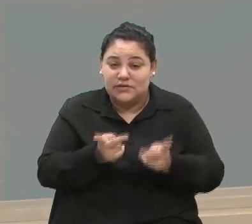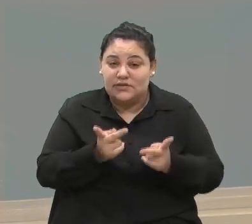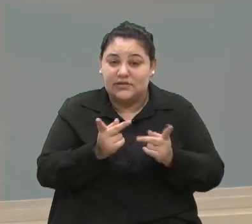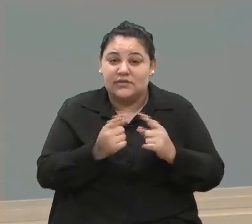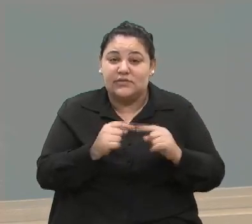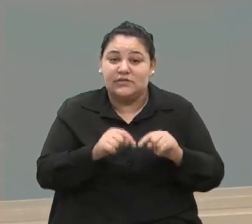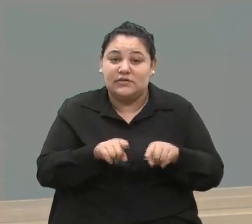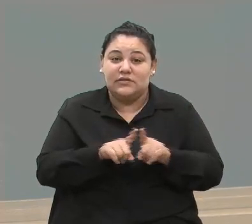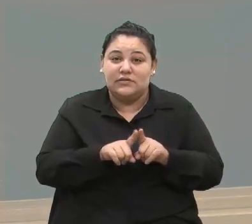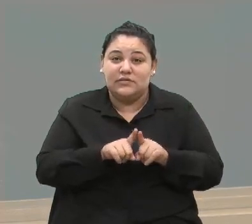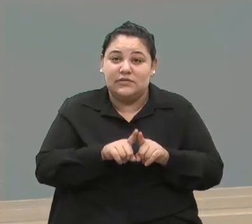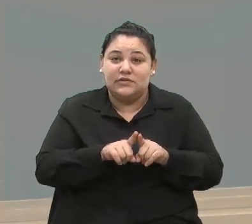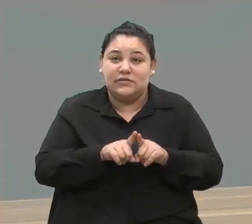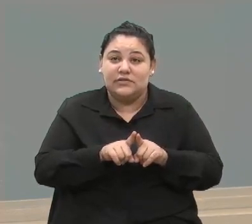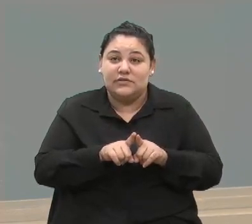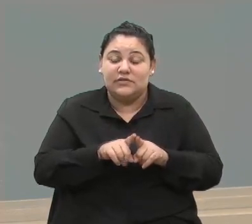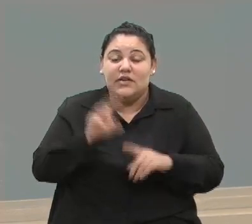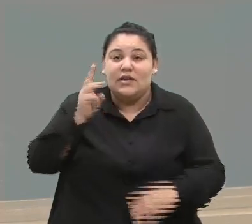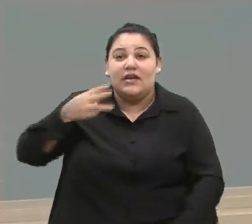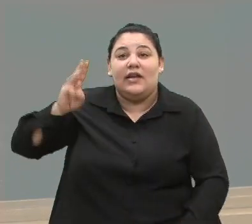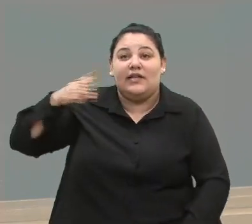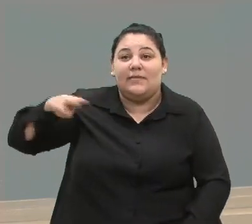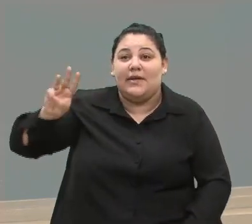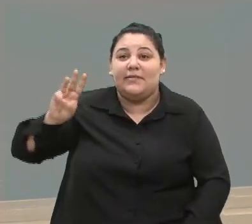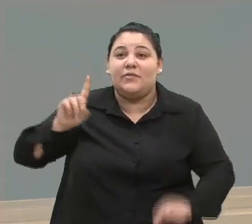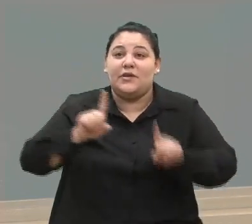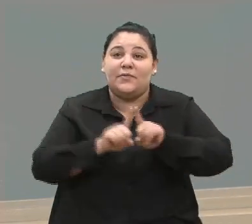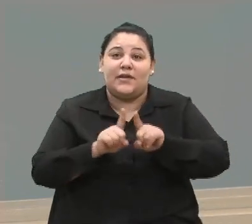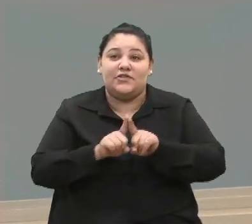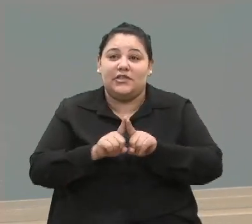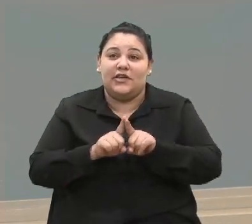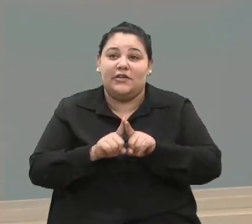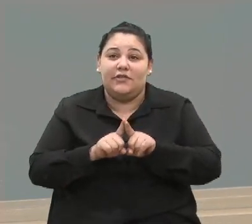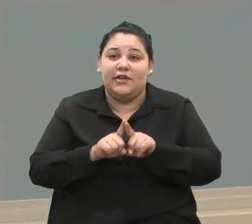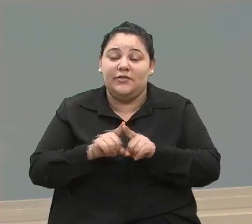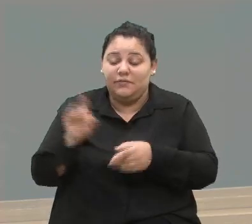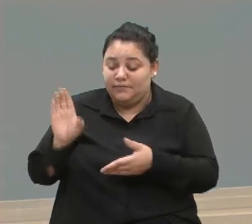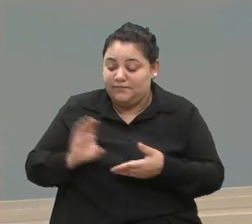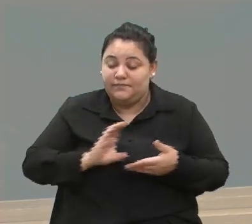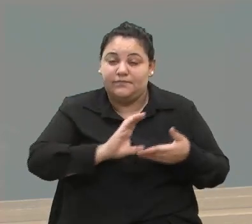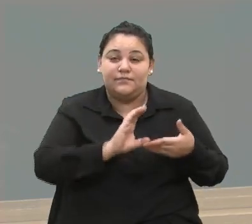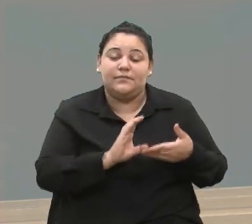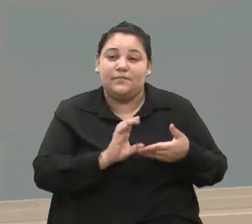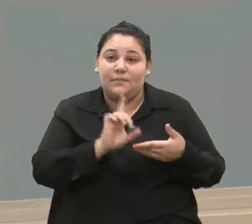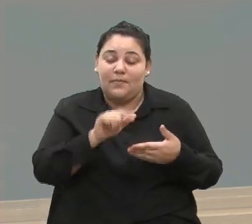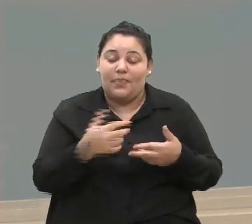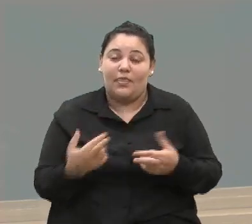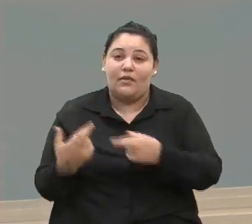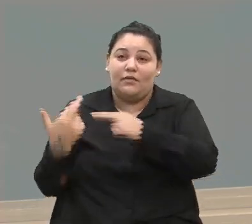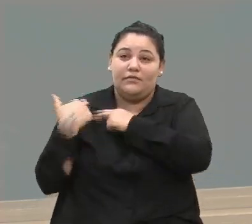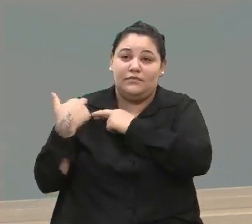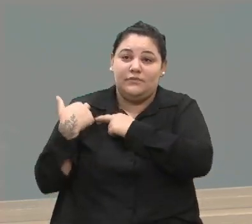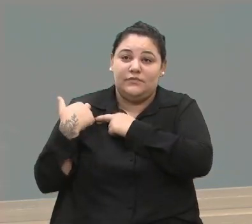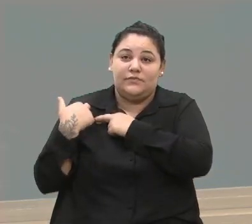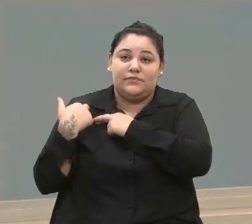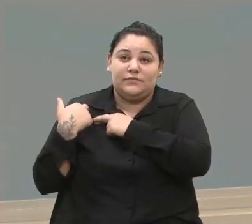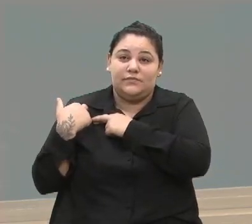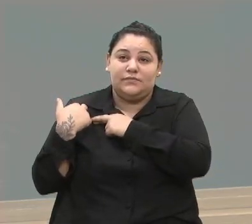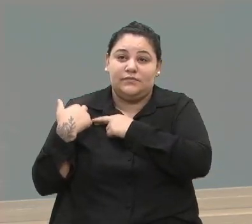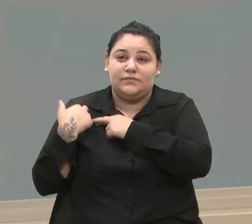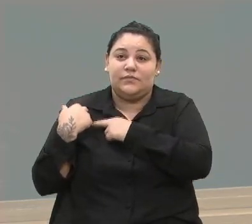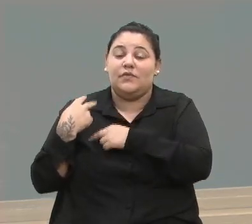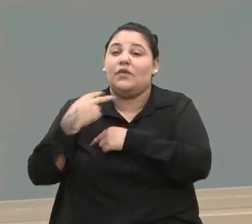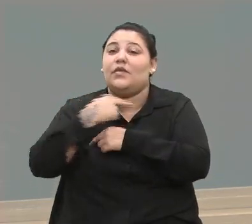no Virvi. Tinha toda essa situação das verbas, e a responsabilidade não pode ser colocada nos hospitais